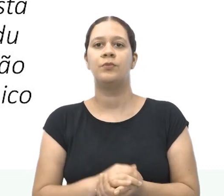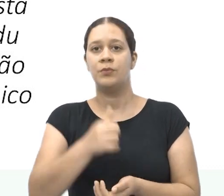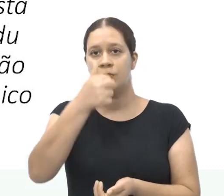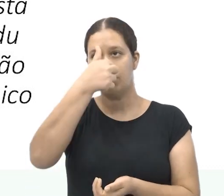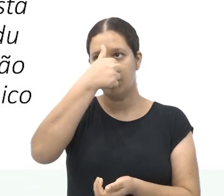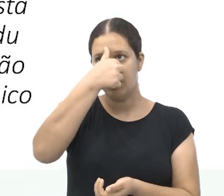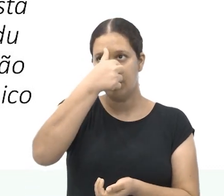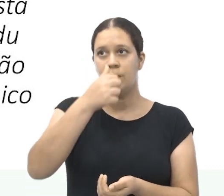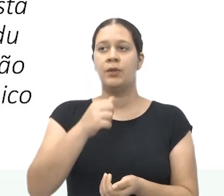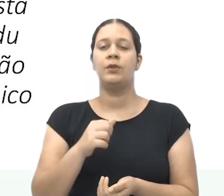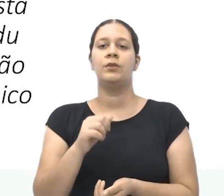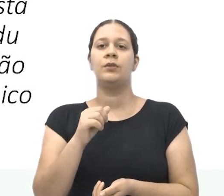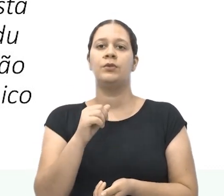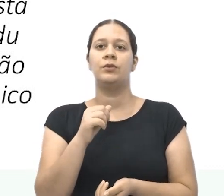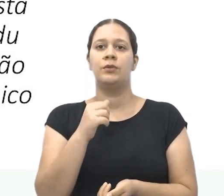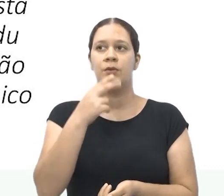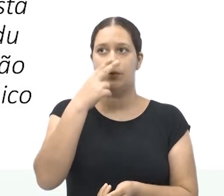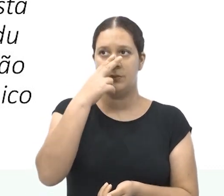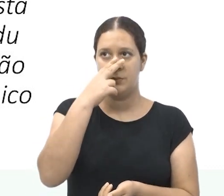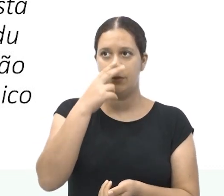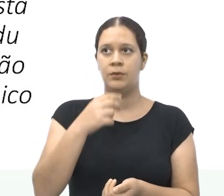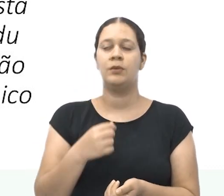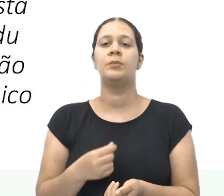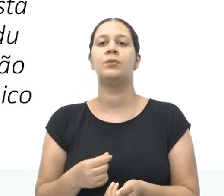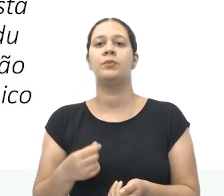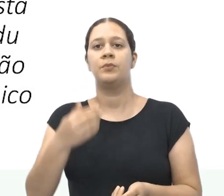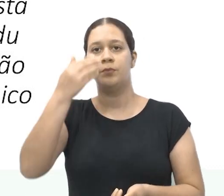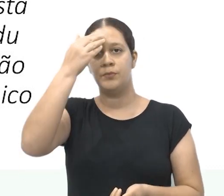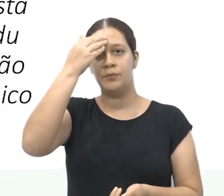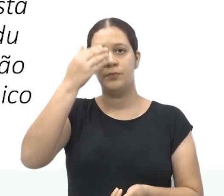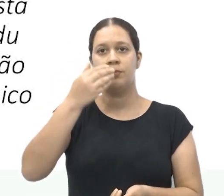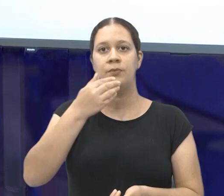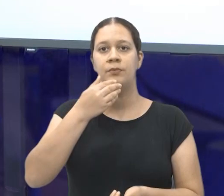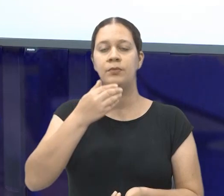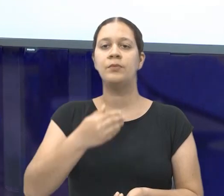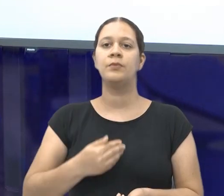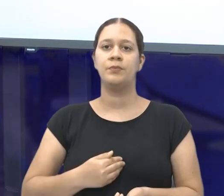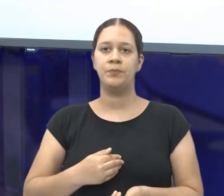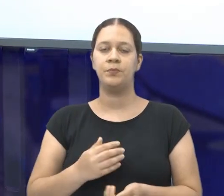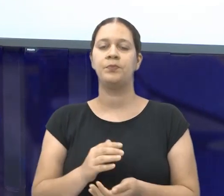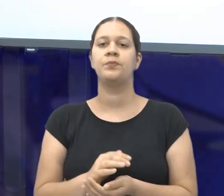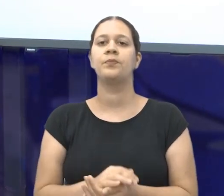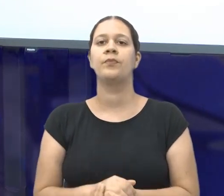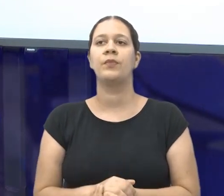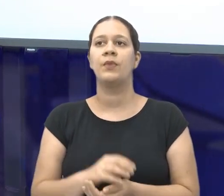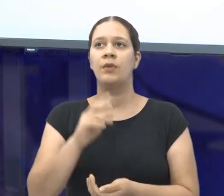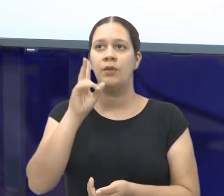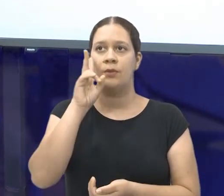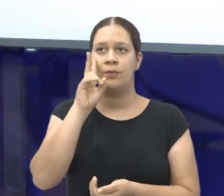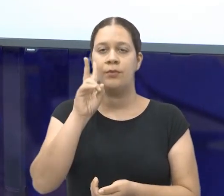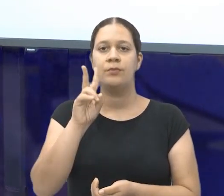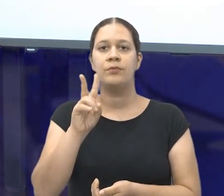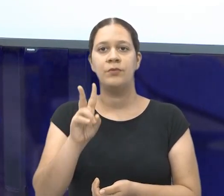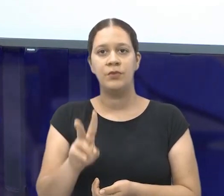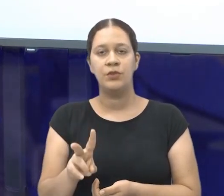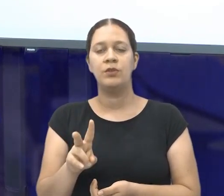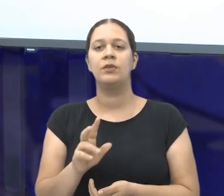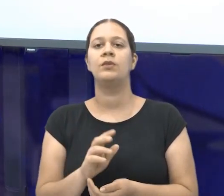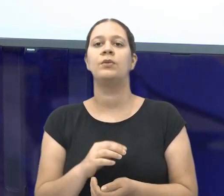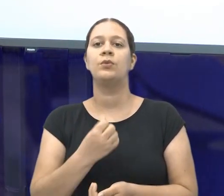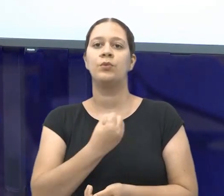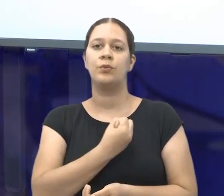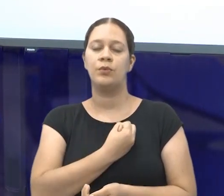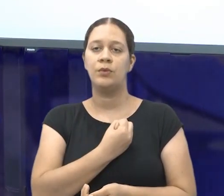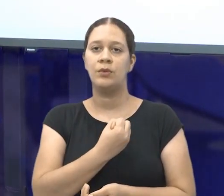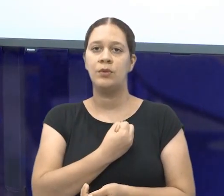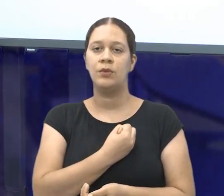hindu, o texto sagrado cristão e o texto sagrado islâmico, portanto, do islamismo. Vejam que tem em algarismo